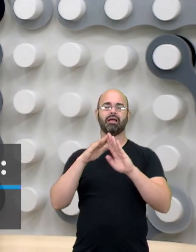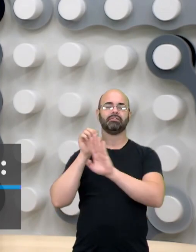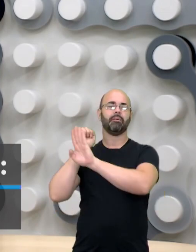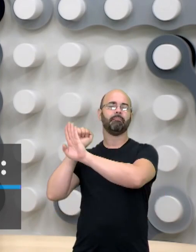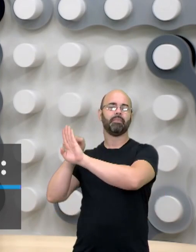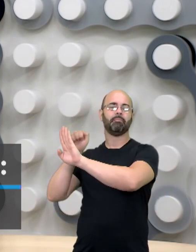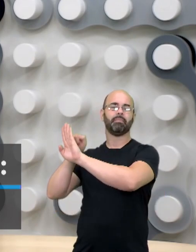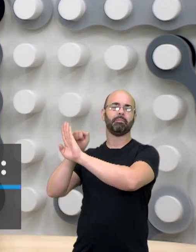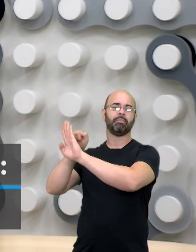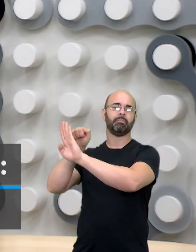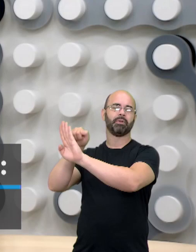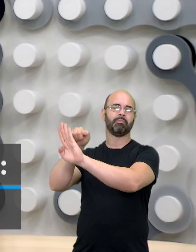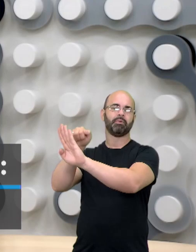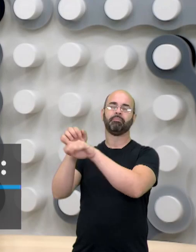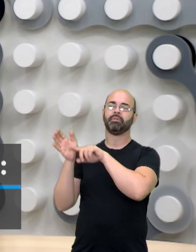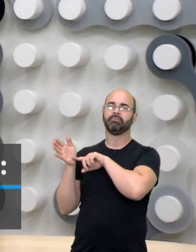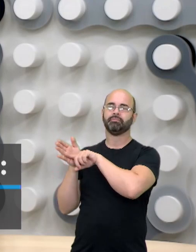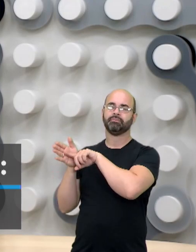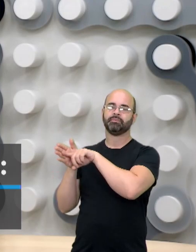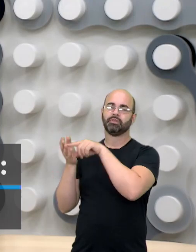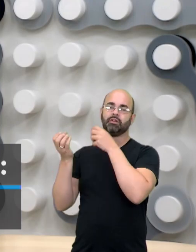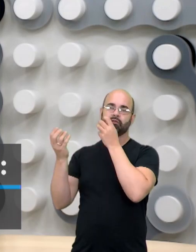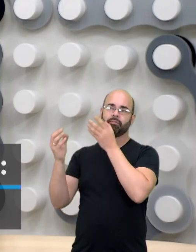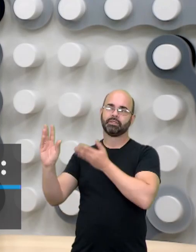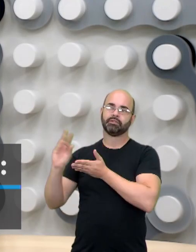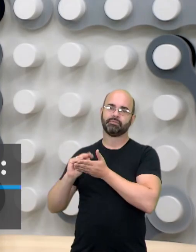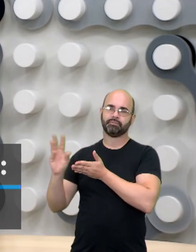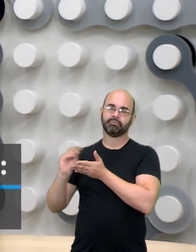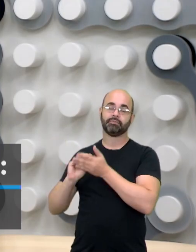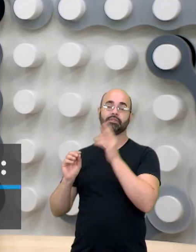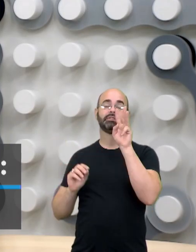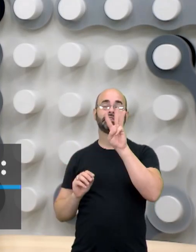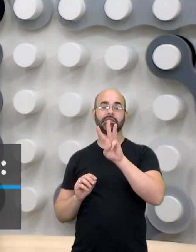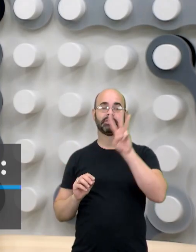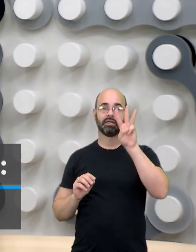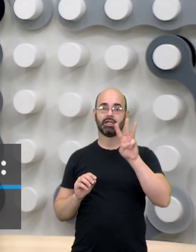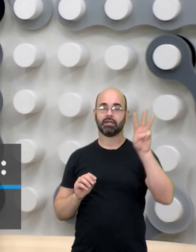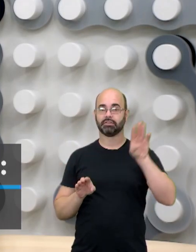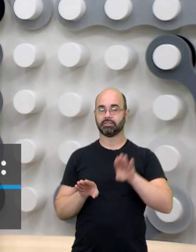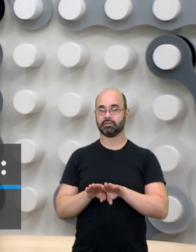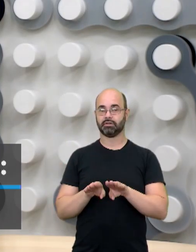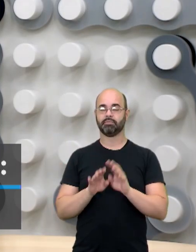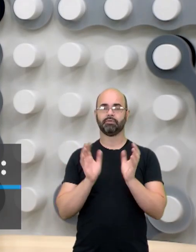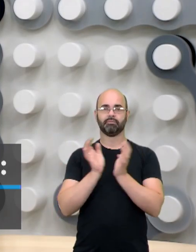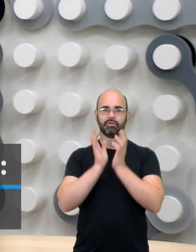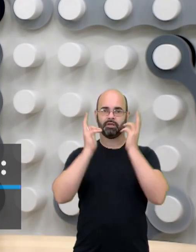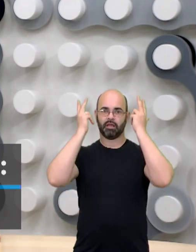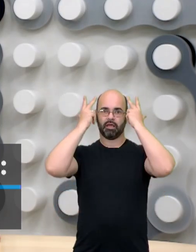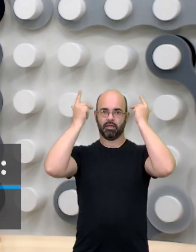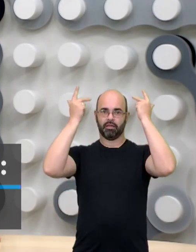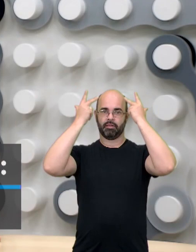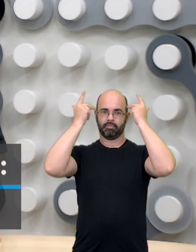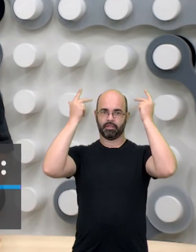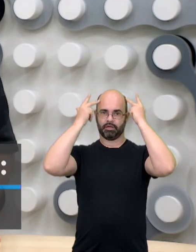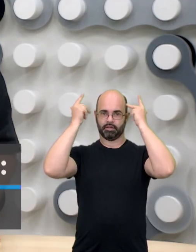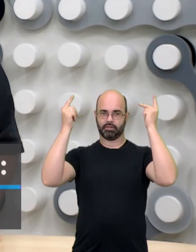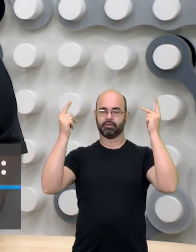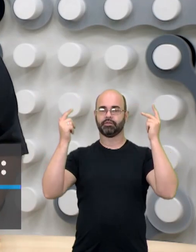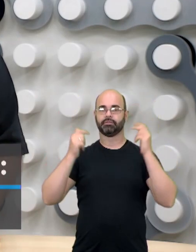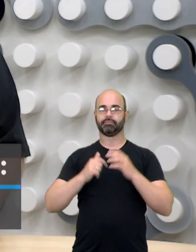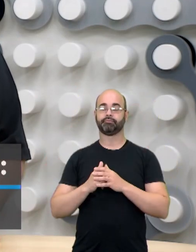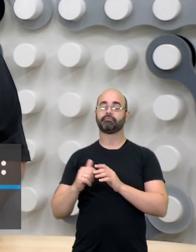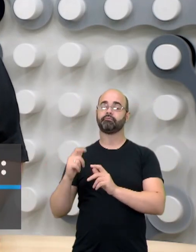acabou vendo, né, até em sites, isso que é importante retratar. Meio ambiente, né, tem relação com desenvolvimento econômico